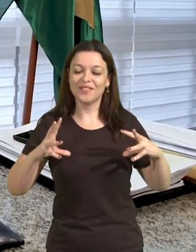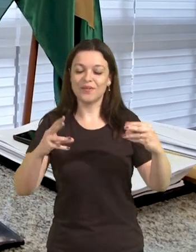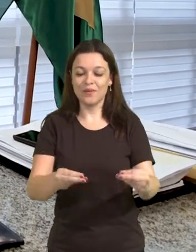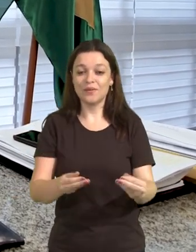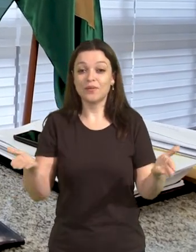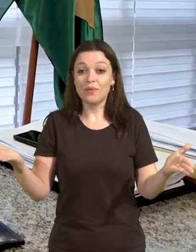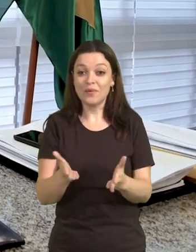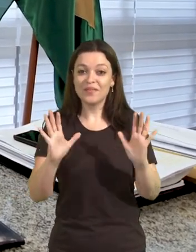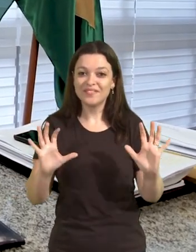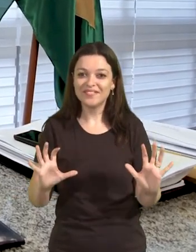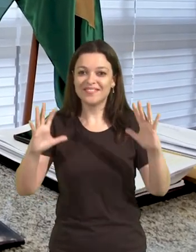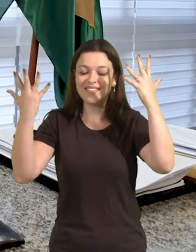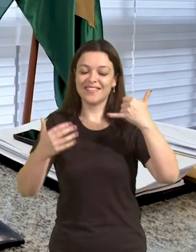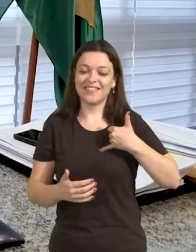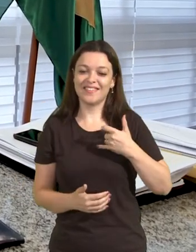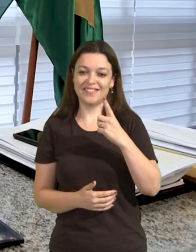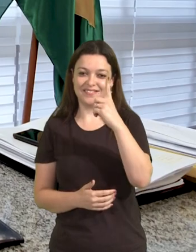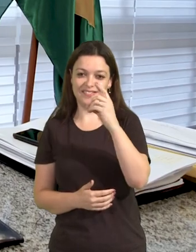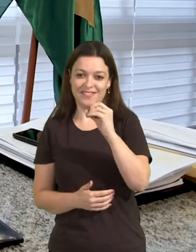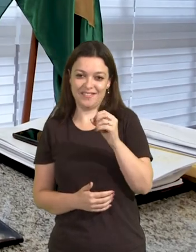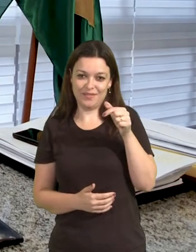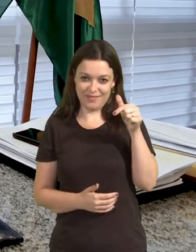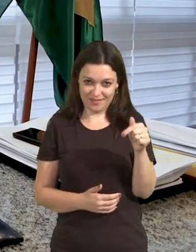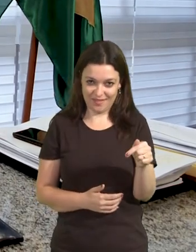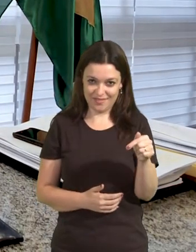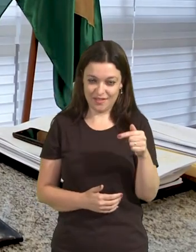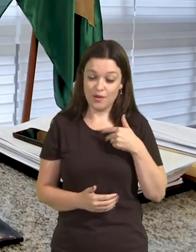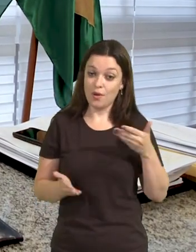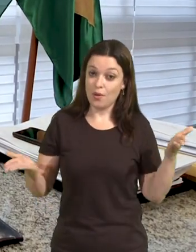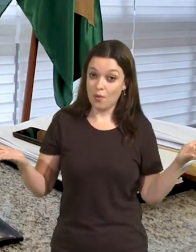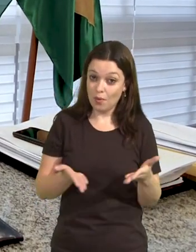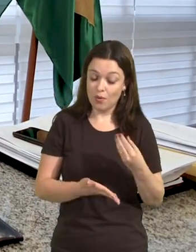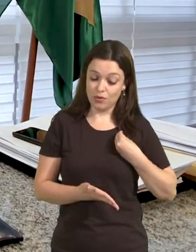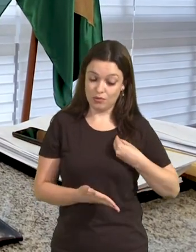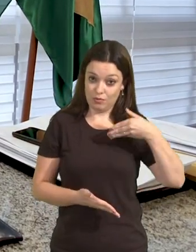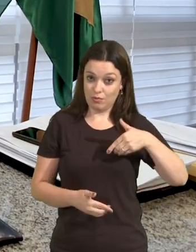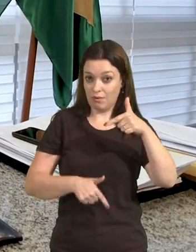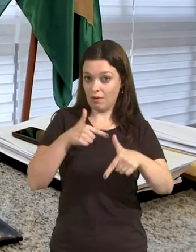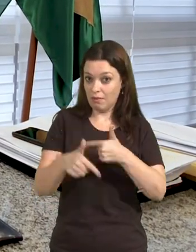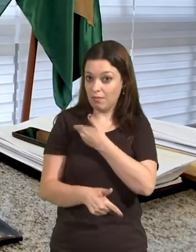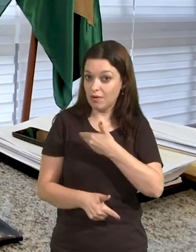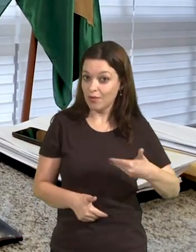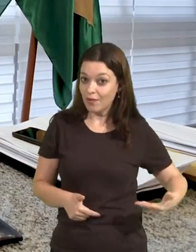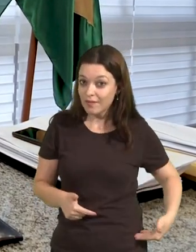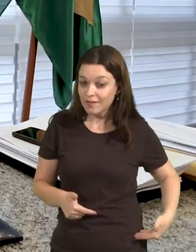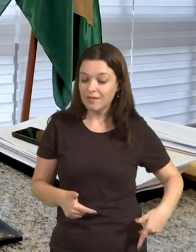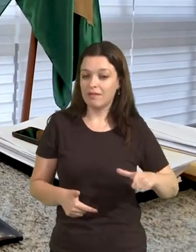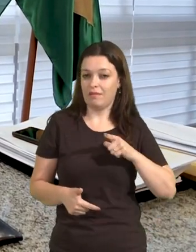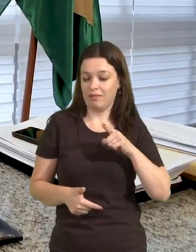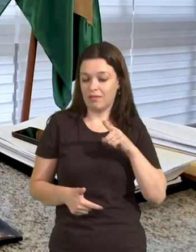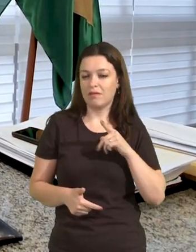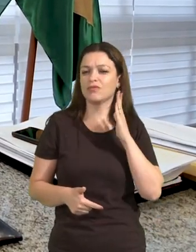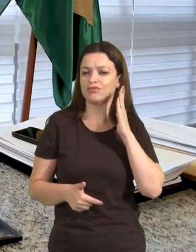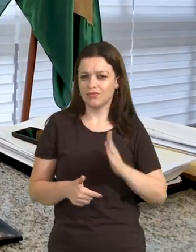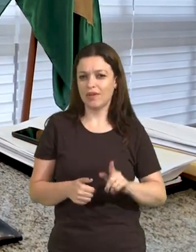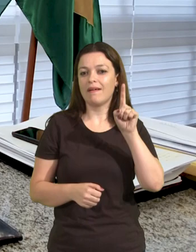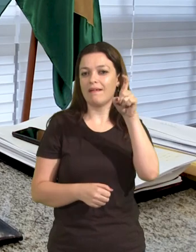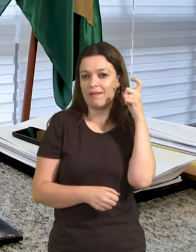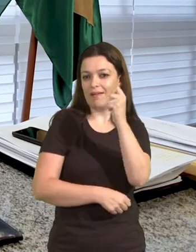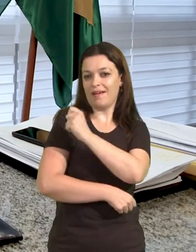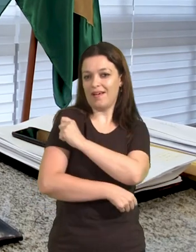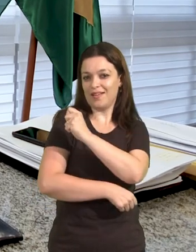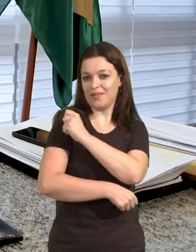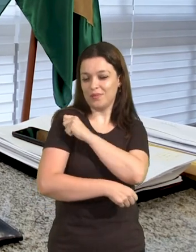está completando 107 anos. Hoje estou aqui no Senado, mas já estive aí por